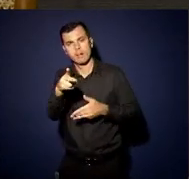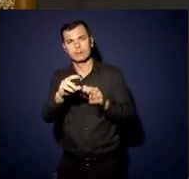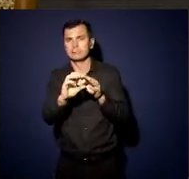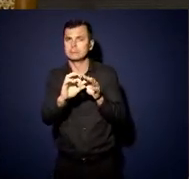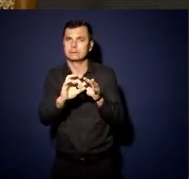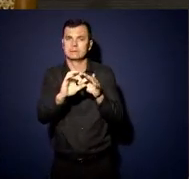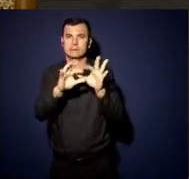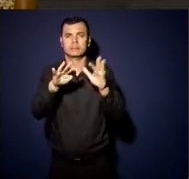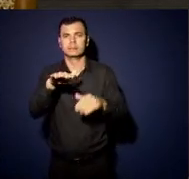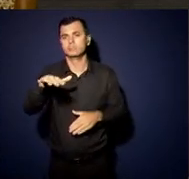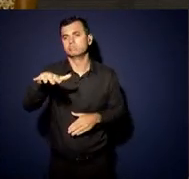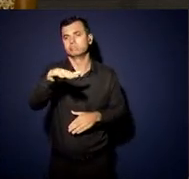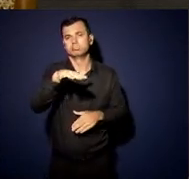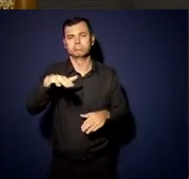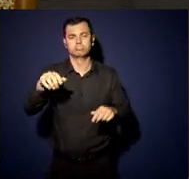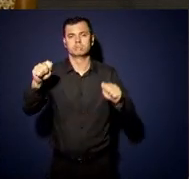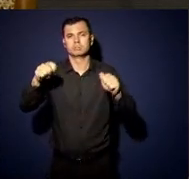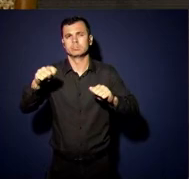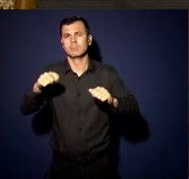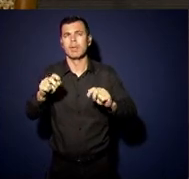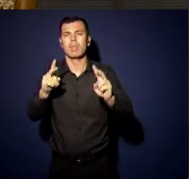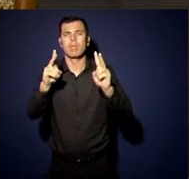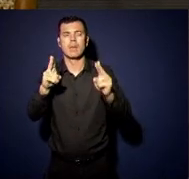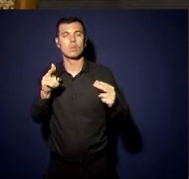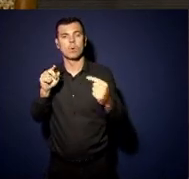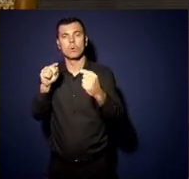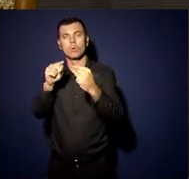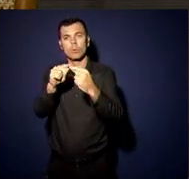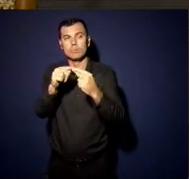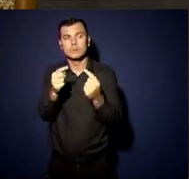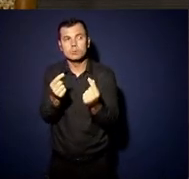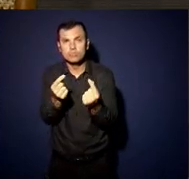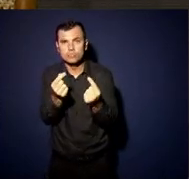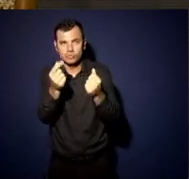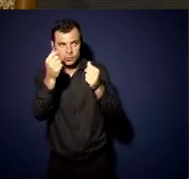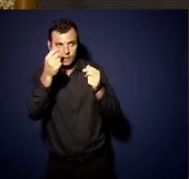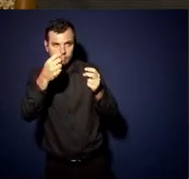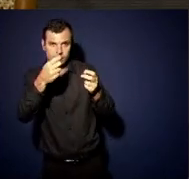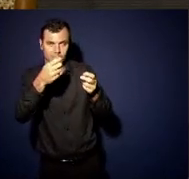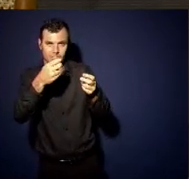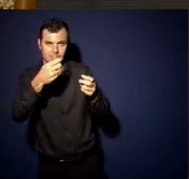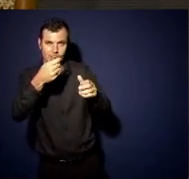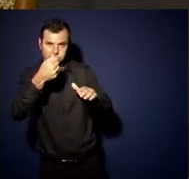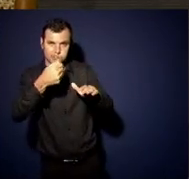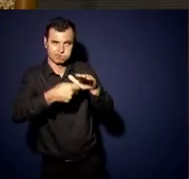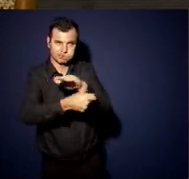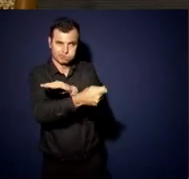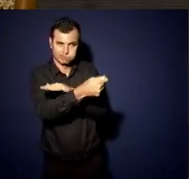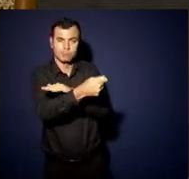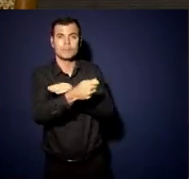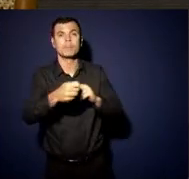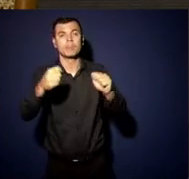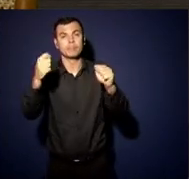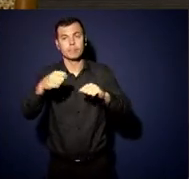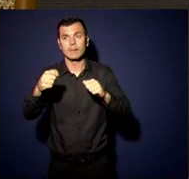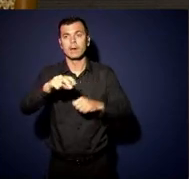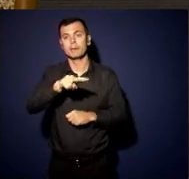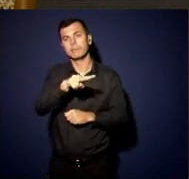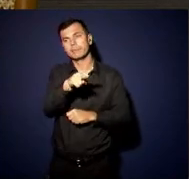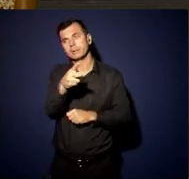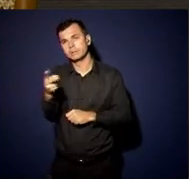de Capitais democratizar o mercado de capitais significa cumprir a função Econômica